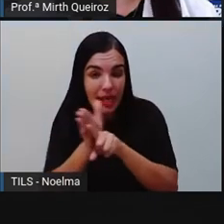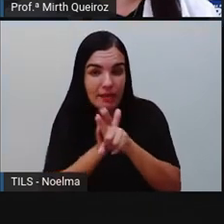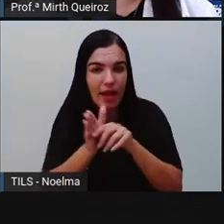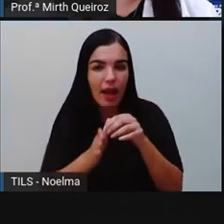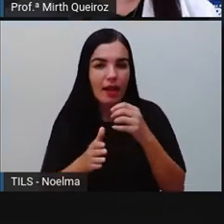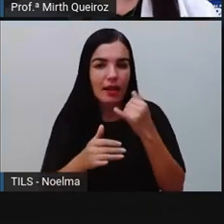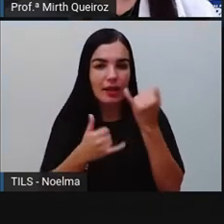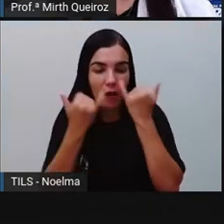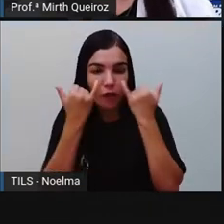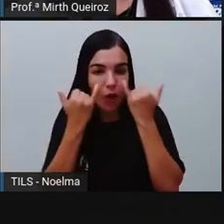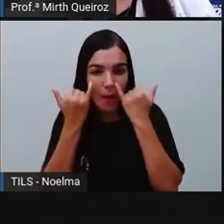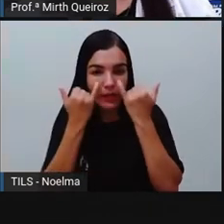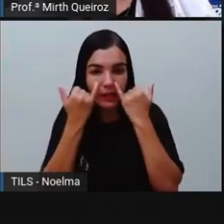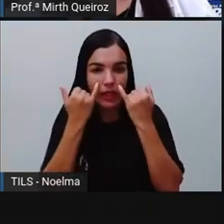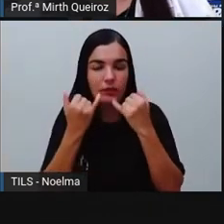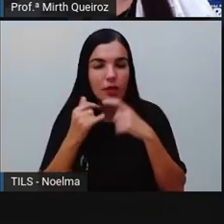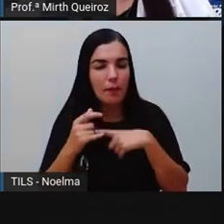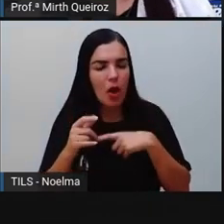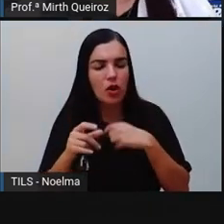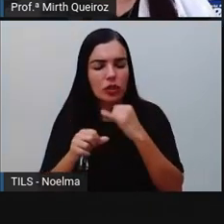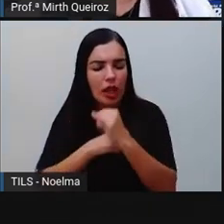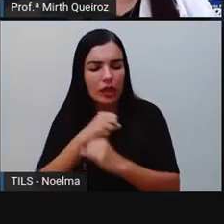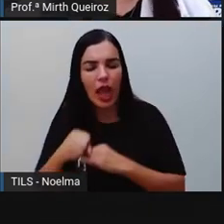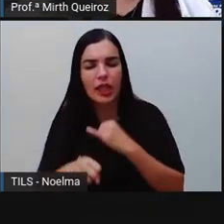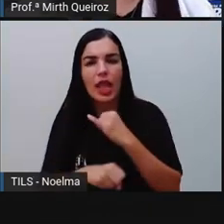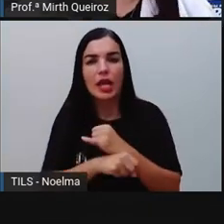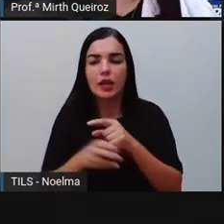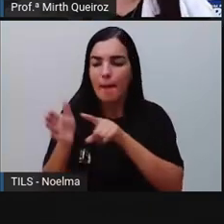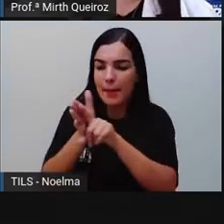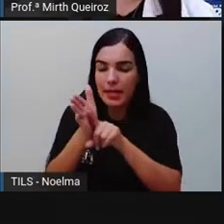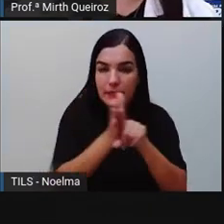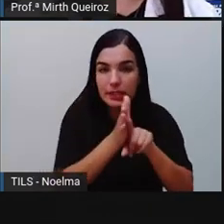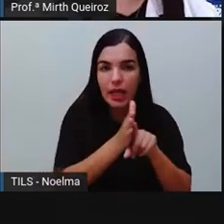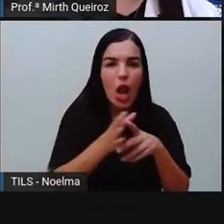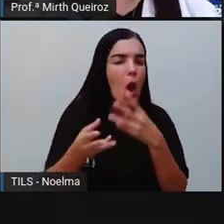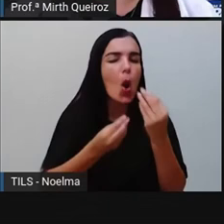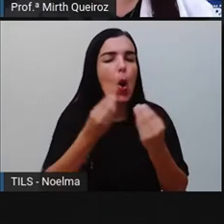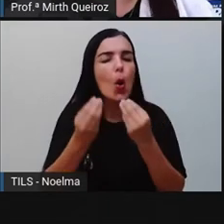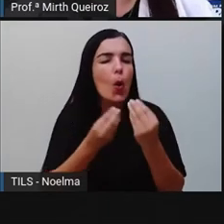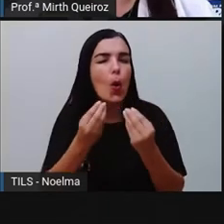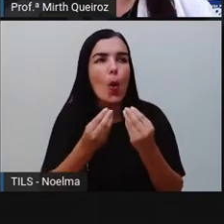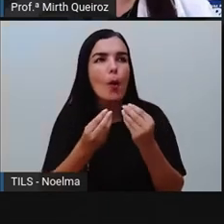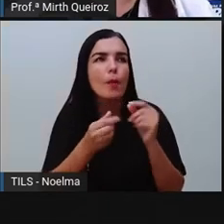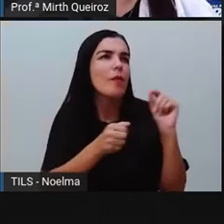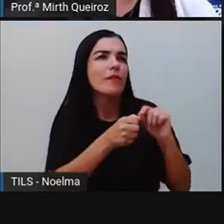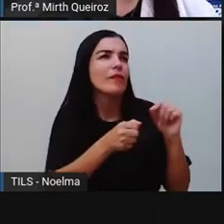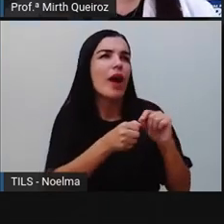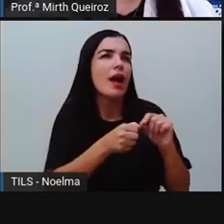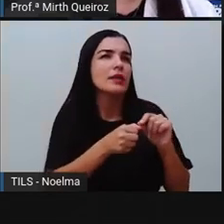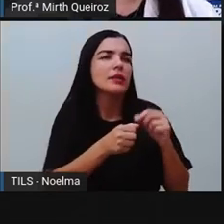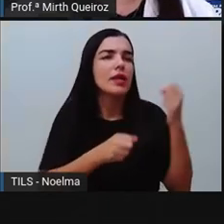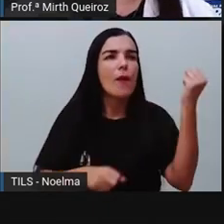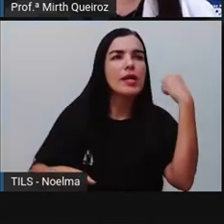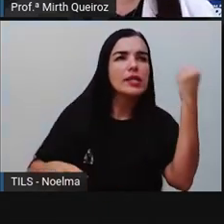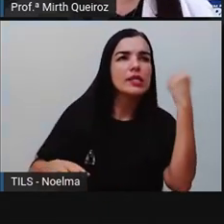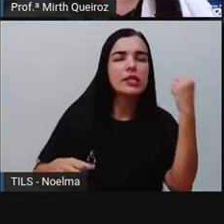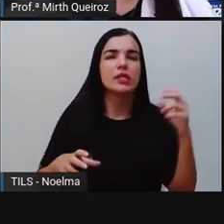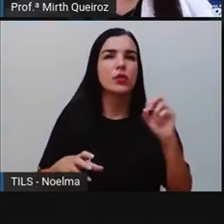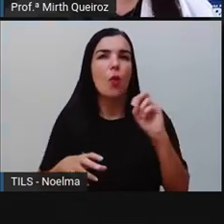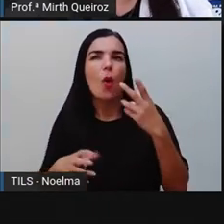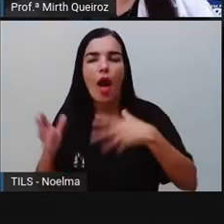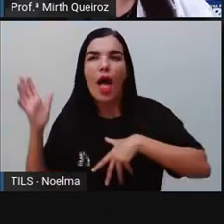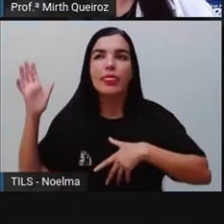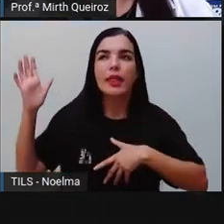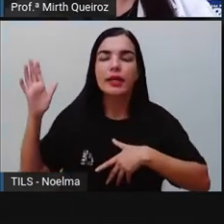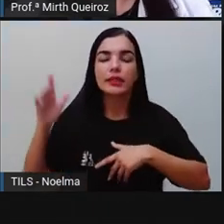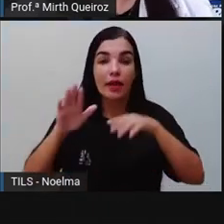seu texto. Vocês podem ir até a internet para poder pesquisar aí de como é que é feita essa atividade, né? Para vocês colocarem o passo